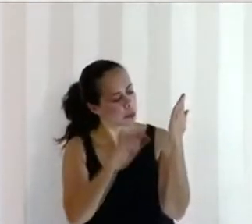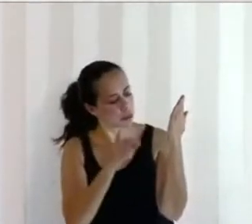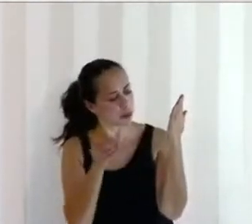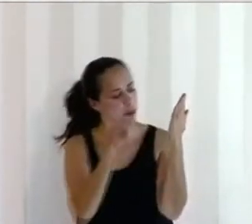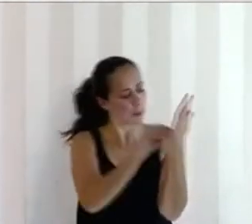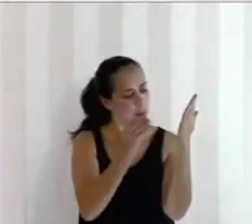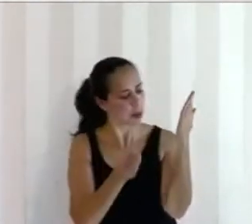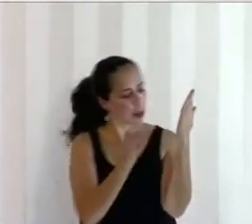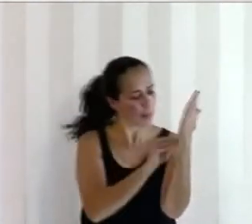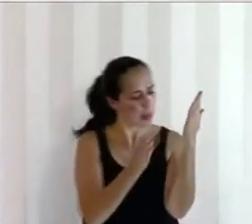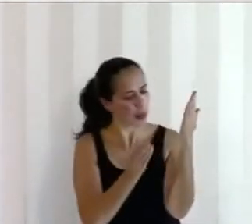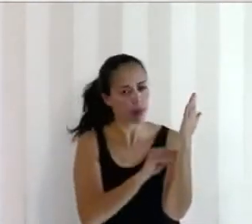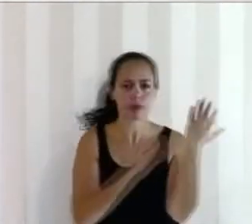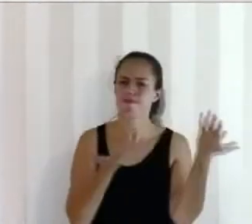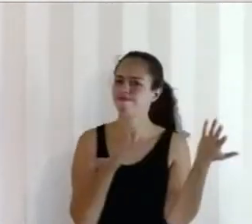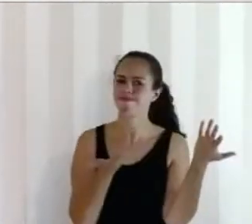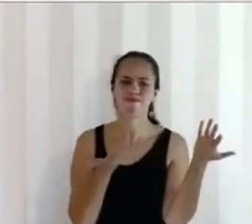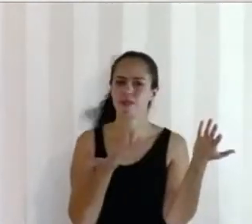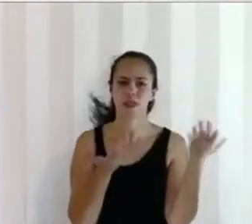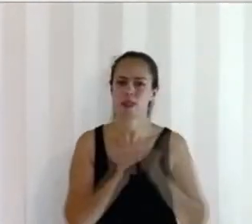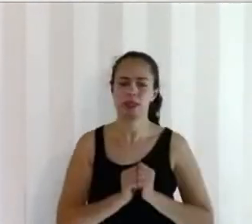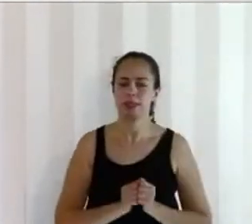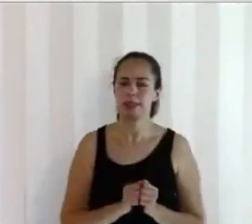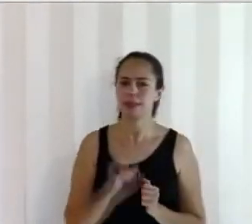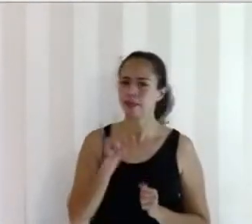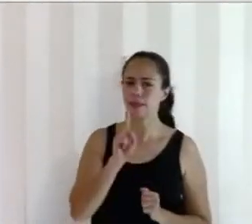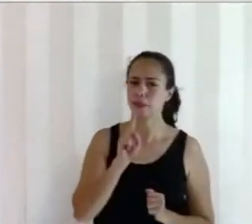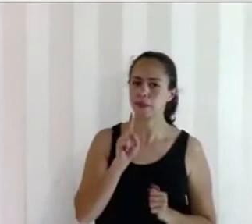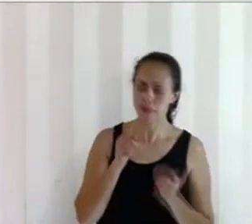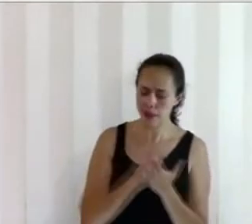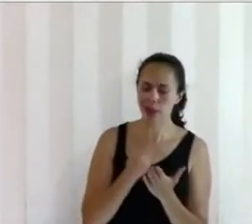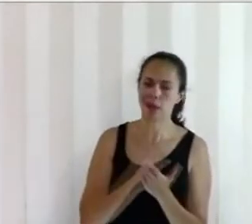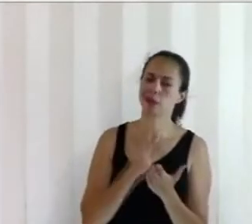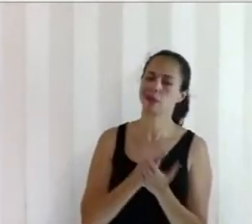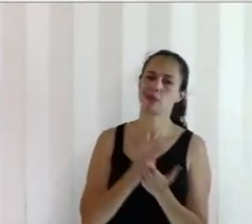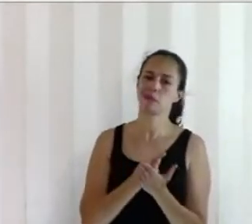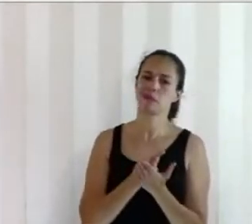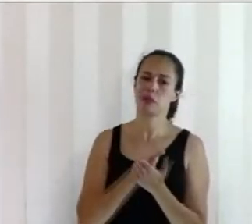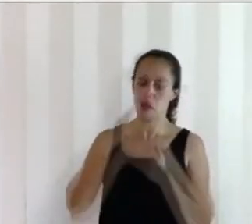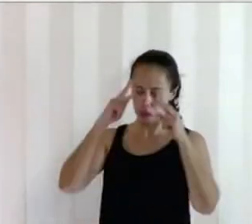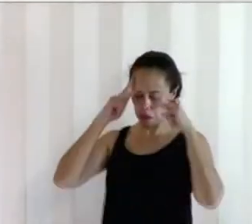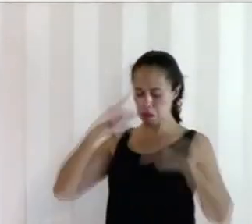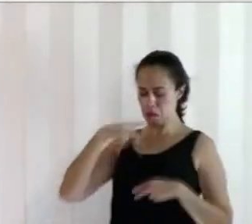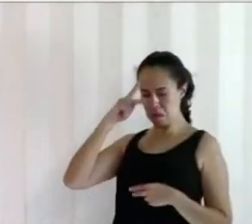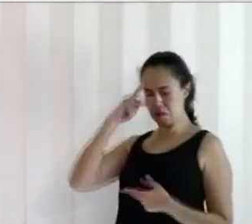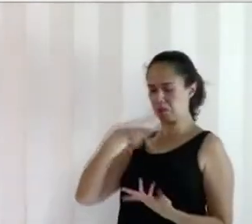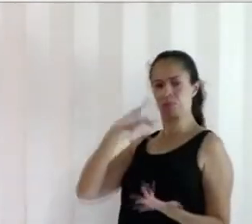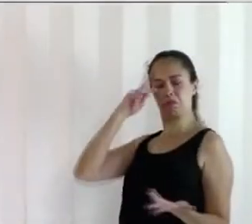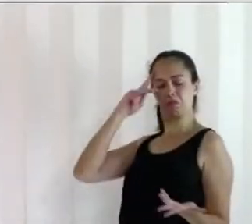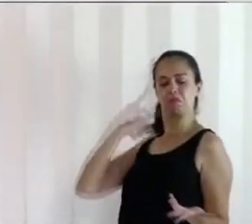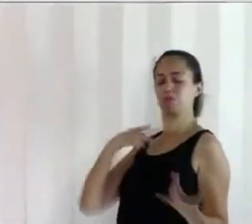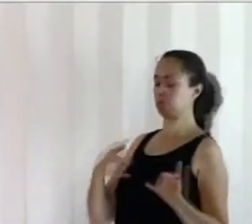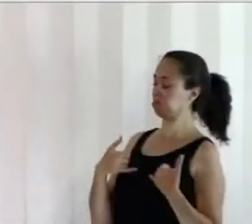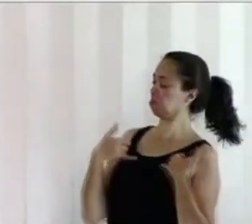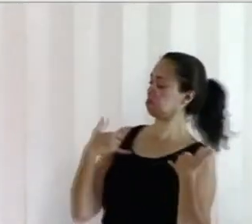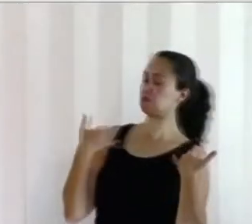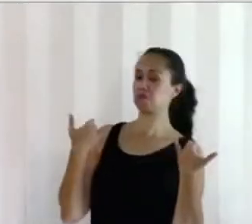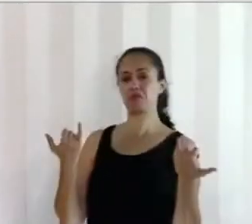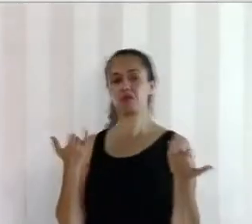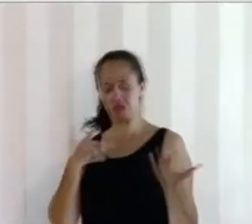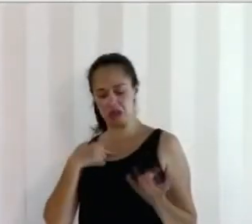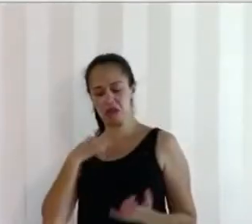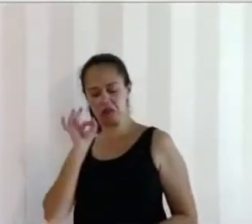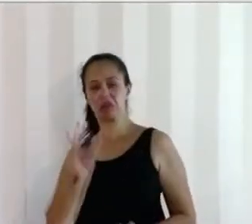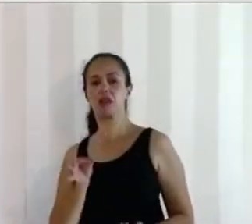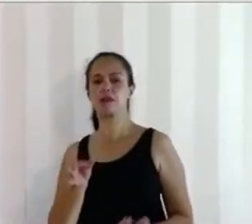estava falando de uma coisa nova, mas estava querendo dizer que precisaria se voltar à forma